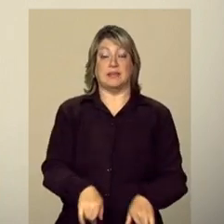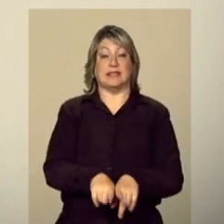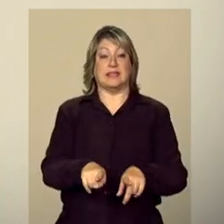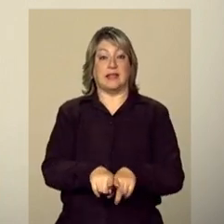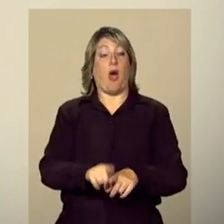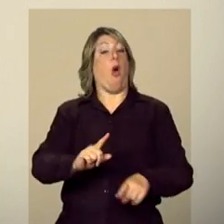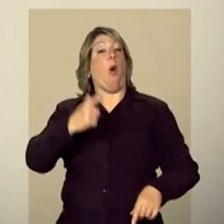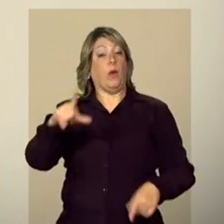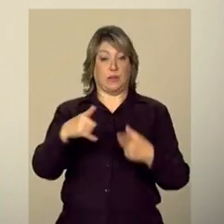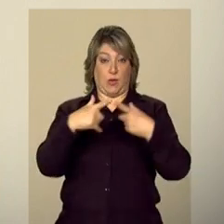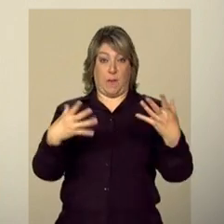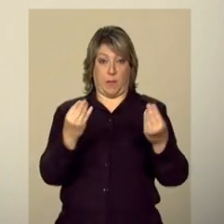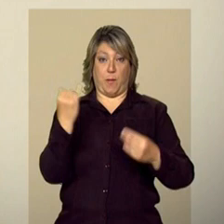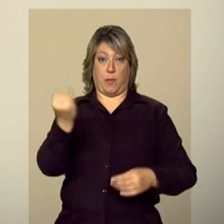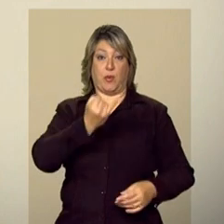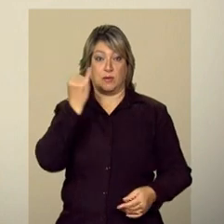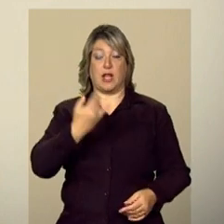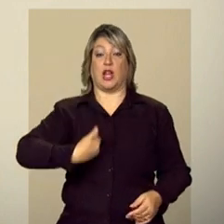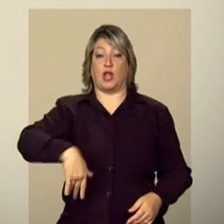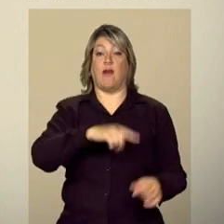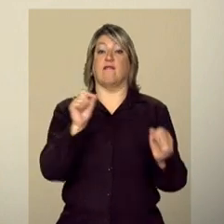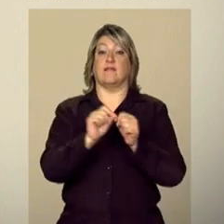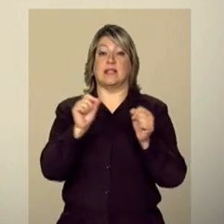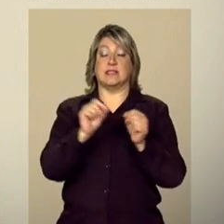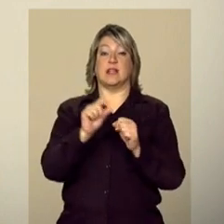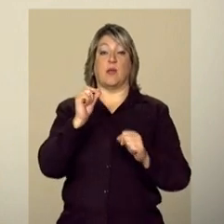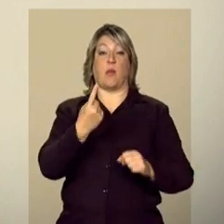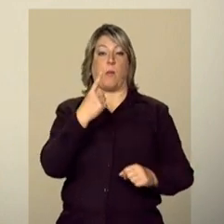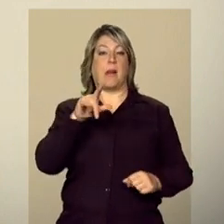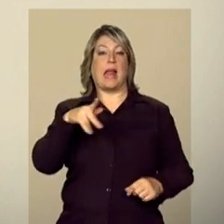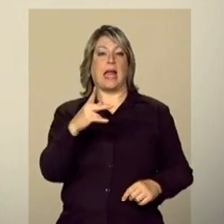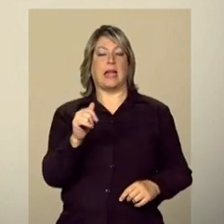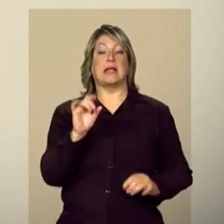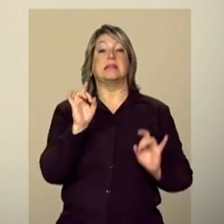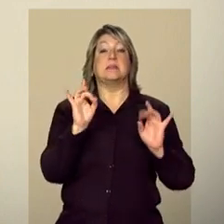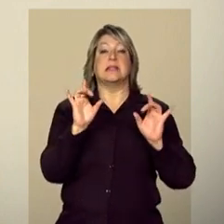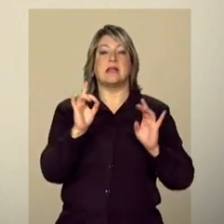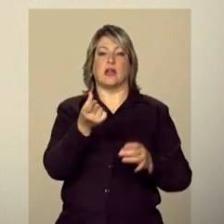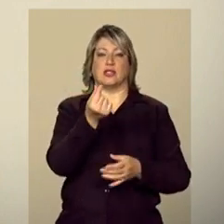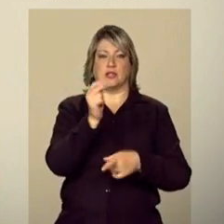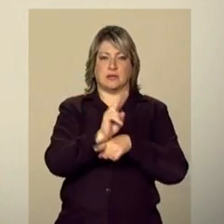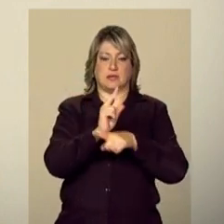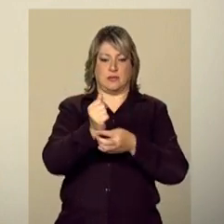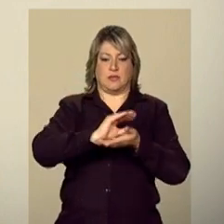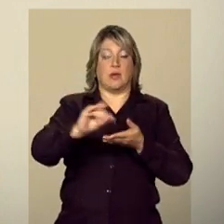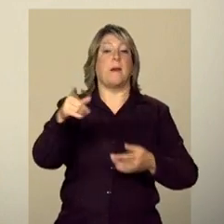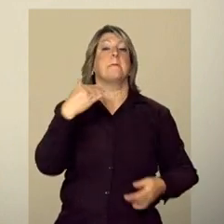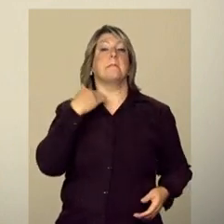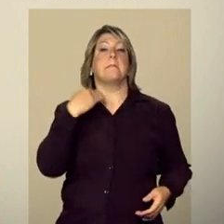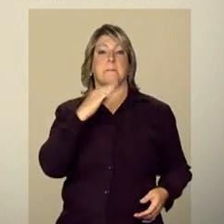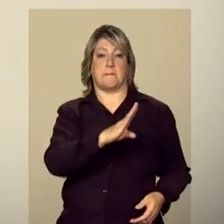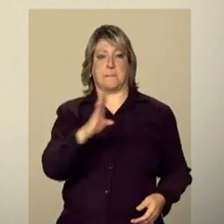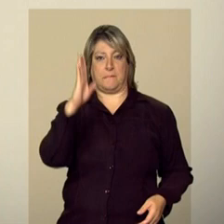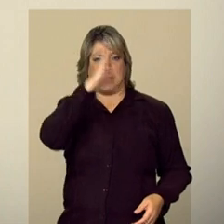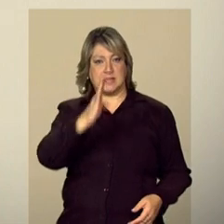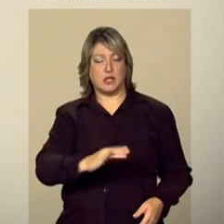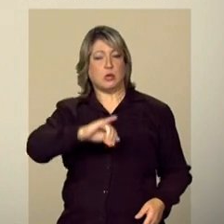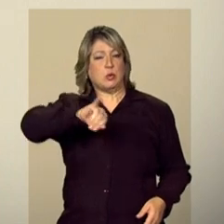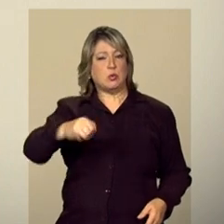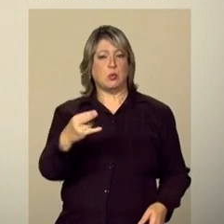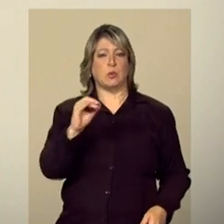iniciativa muito importante Nós criamos uma linha especial de crédito lá no banco do Brasil com juros